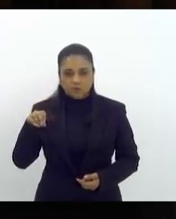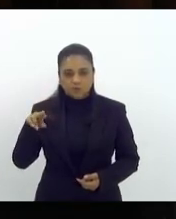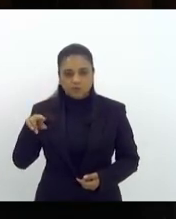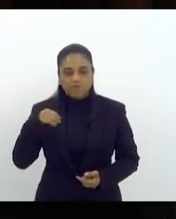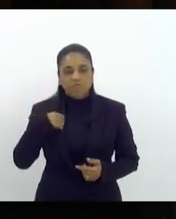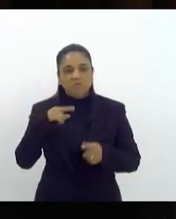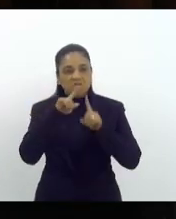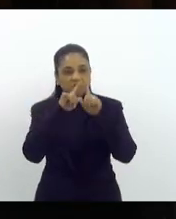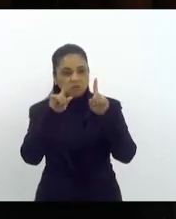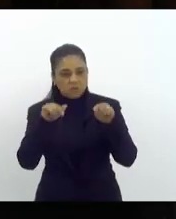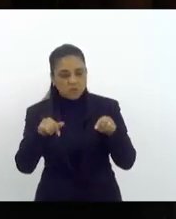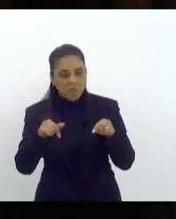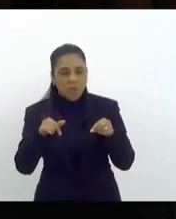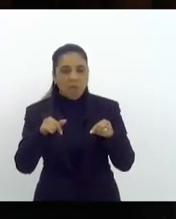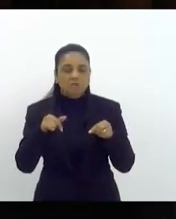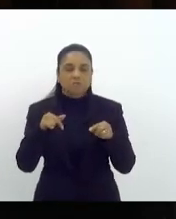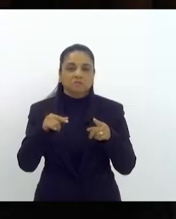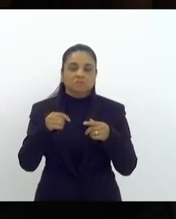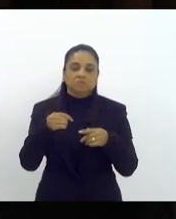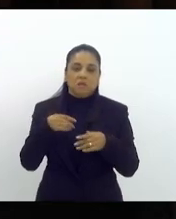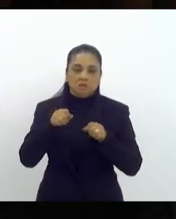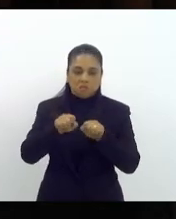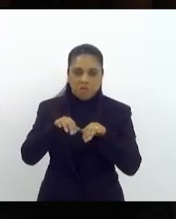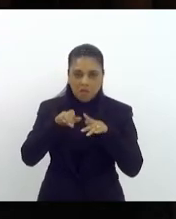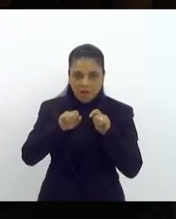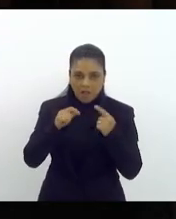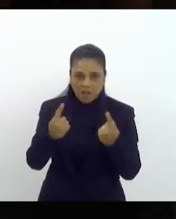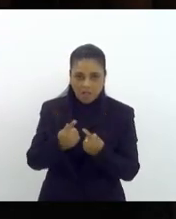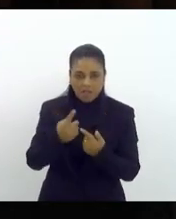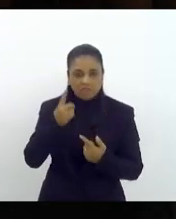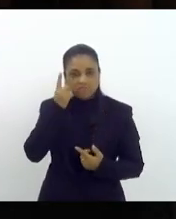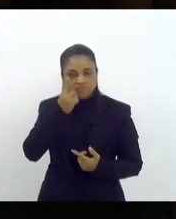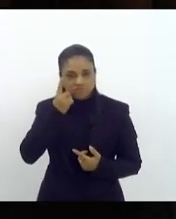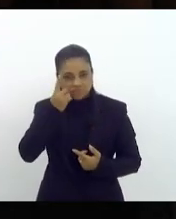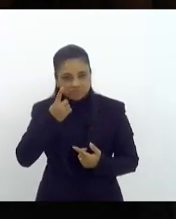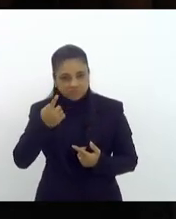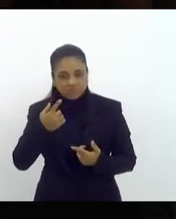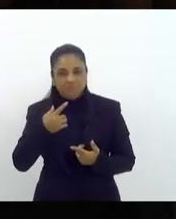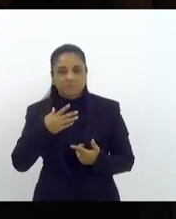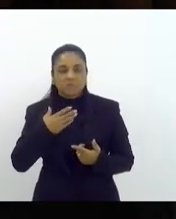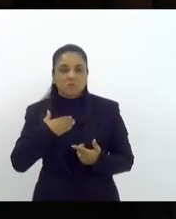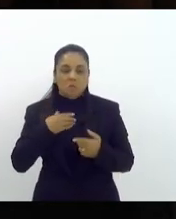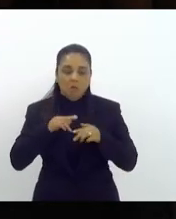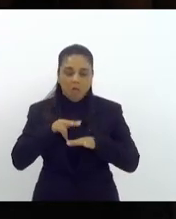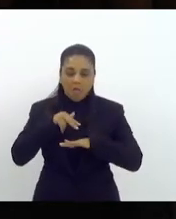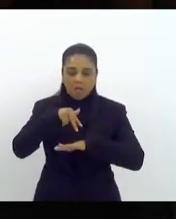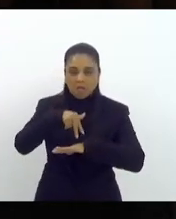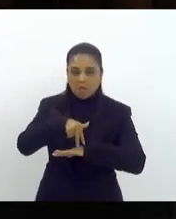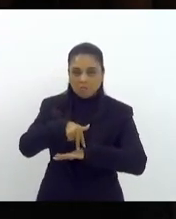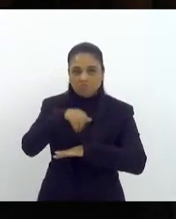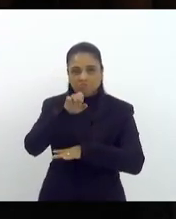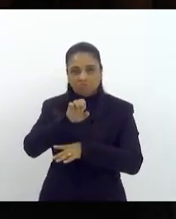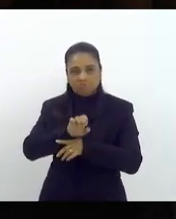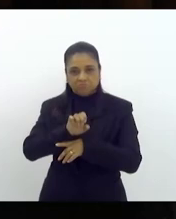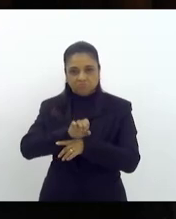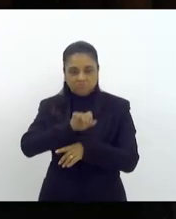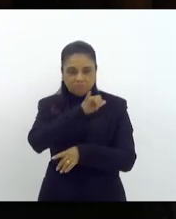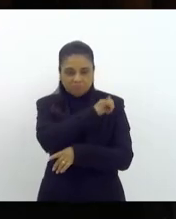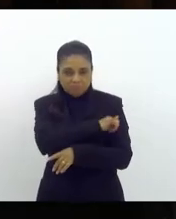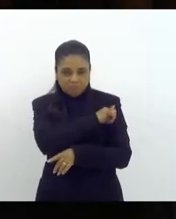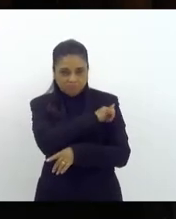de funcionários dessa casa eu venho hoje essa Tribuna da Assembleia Legislativa do Estado do Rio de Janeiro